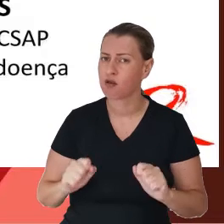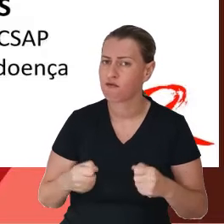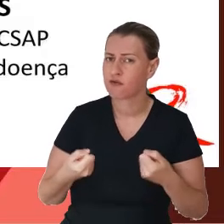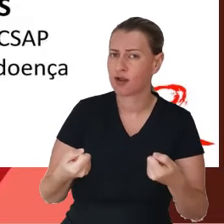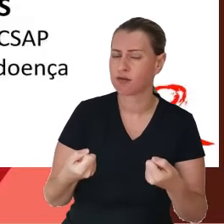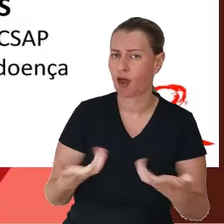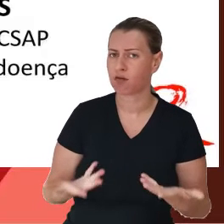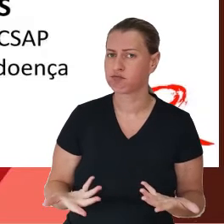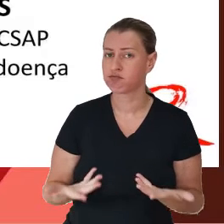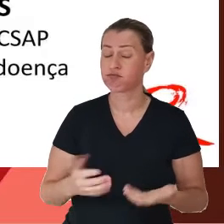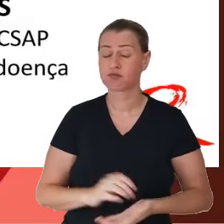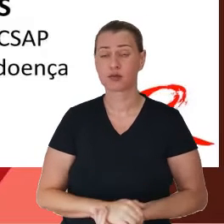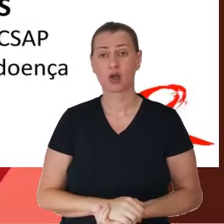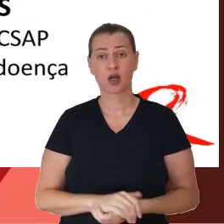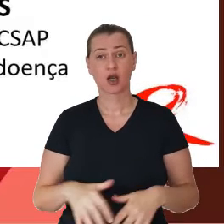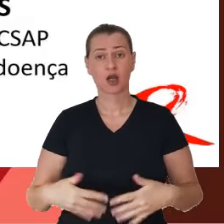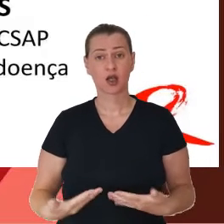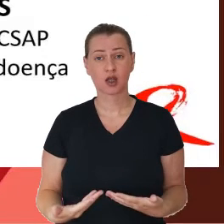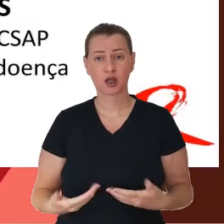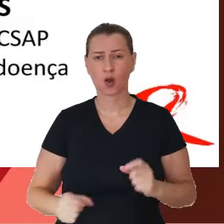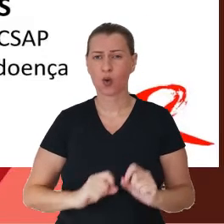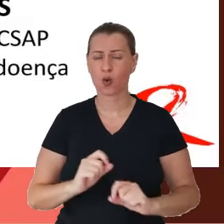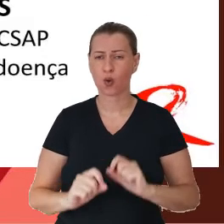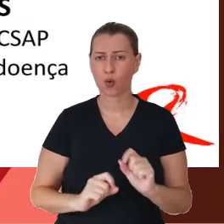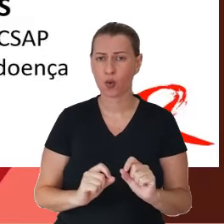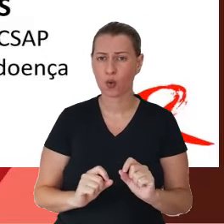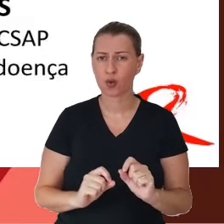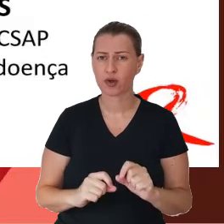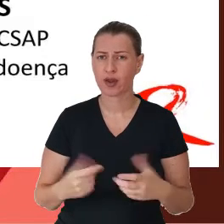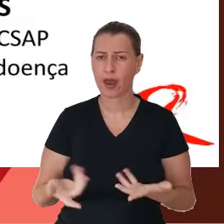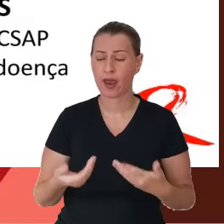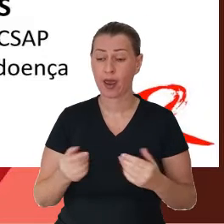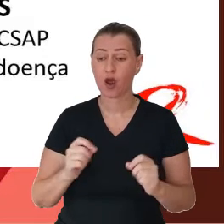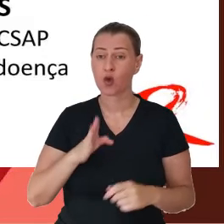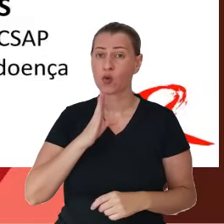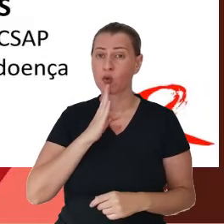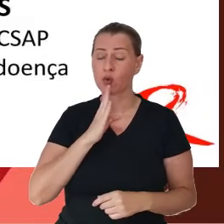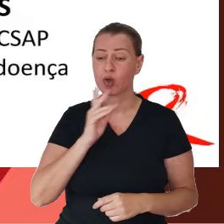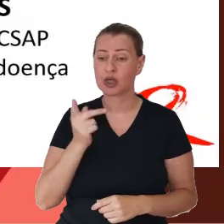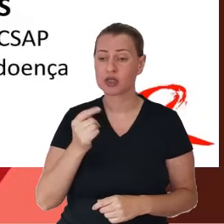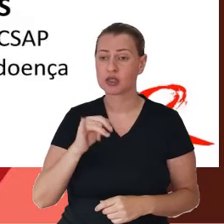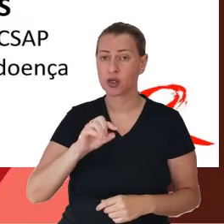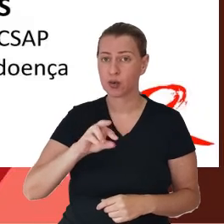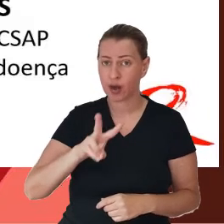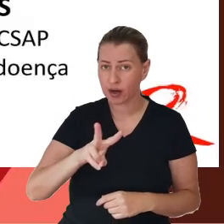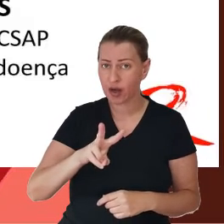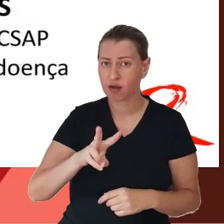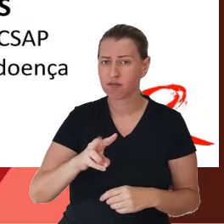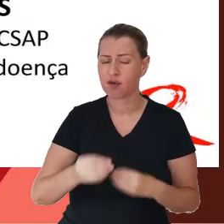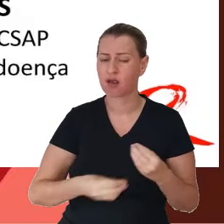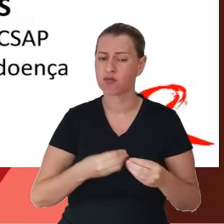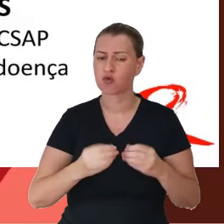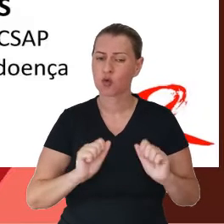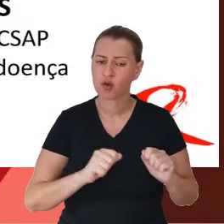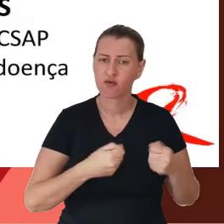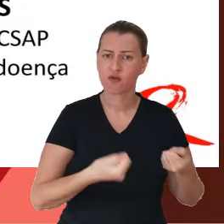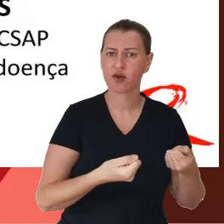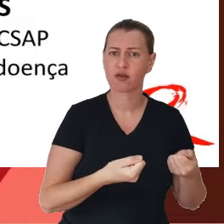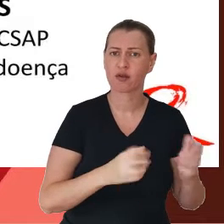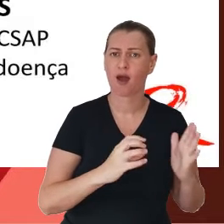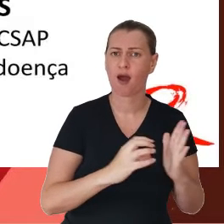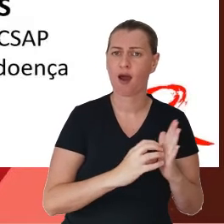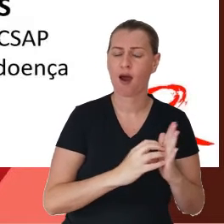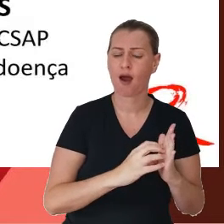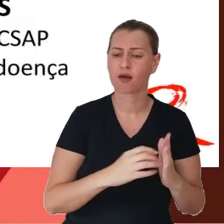É o enfrentamento da AIDS, mas o acolhimento das pessoas que vivem com HIV. Por que o HIV é tão importante? Por que o HIV ganha